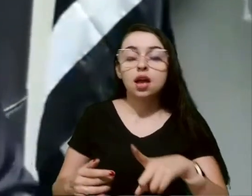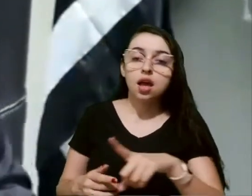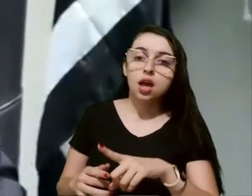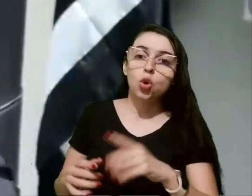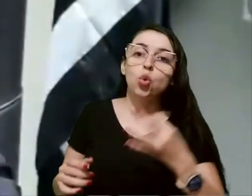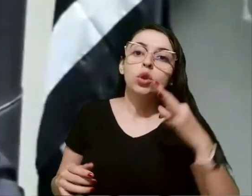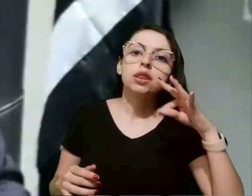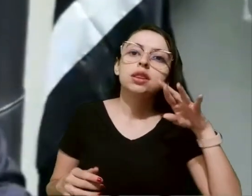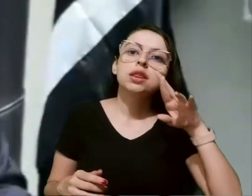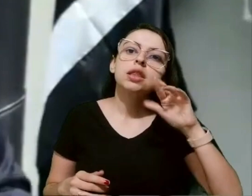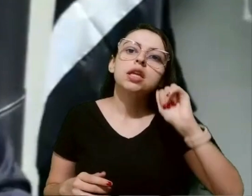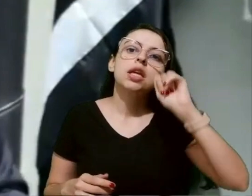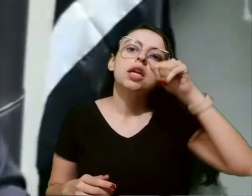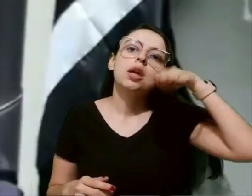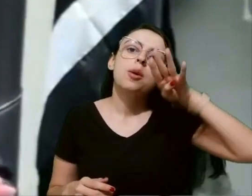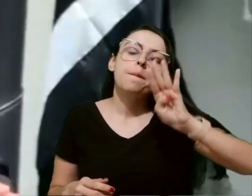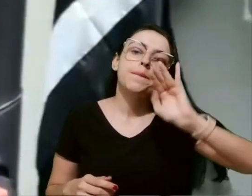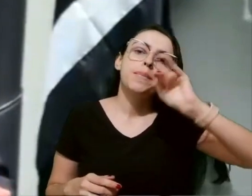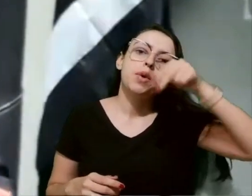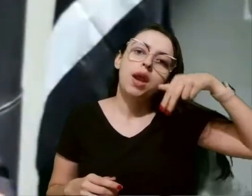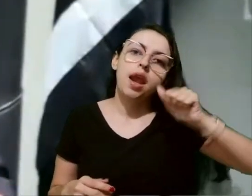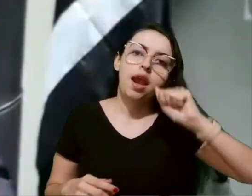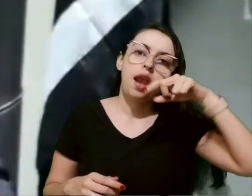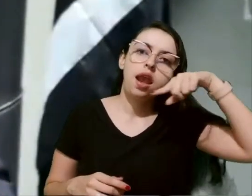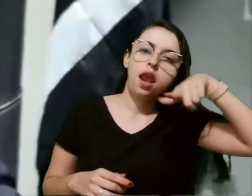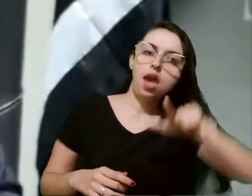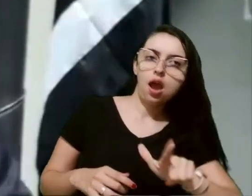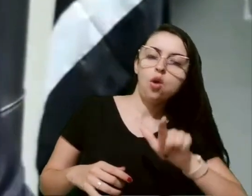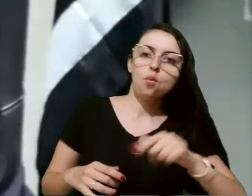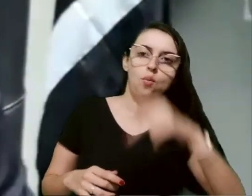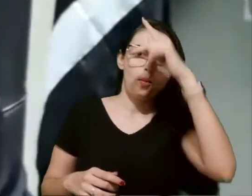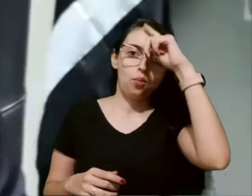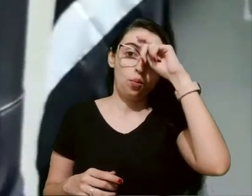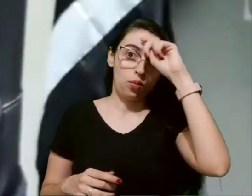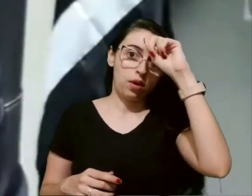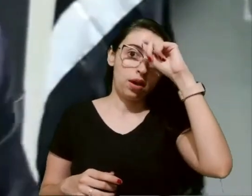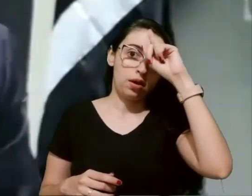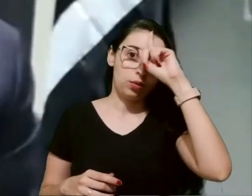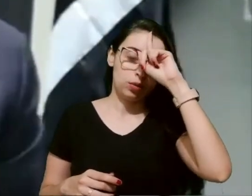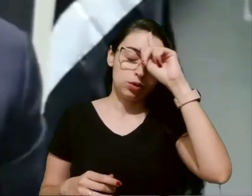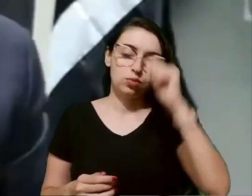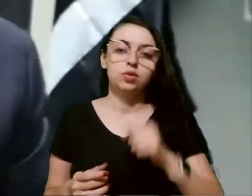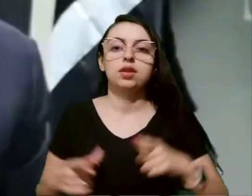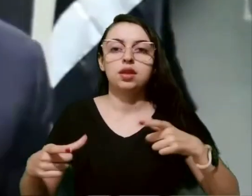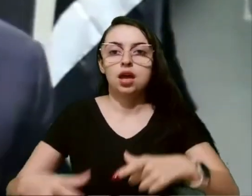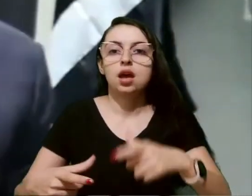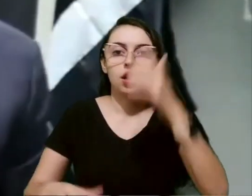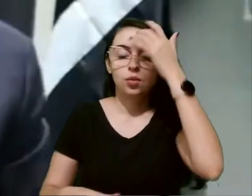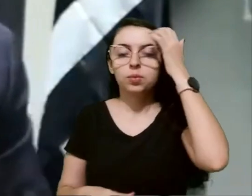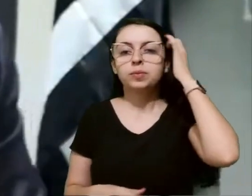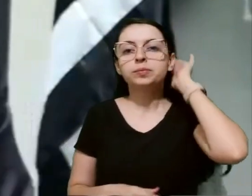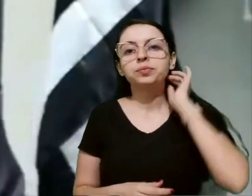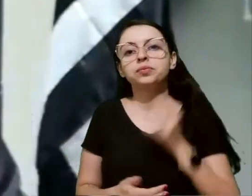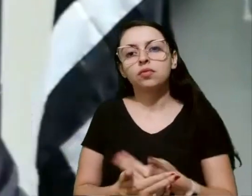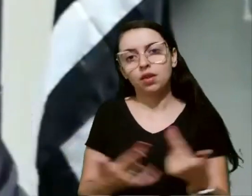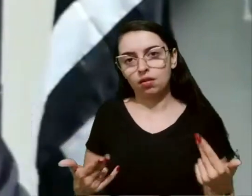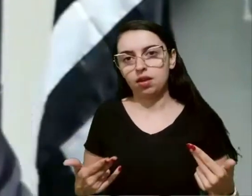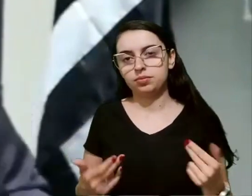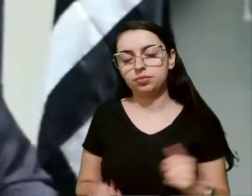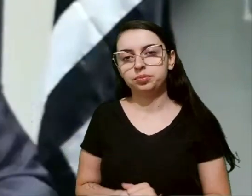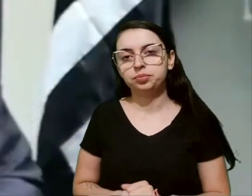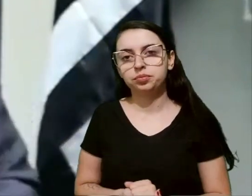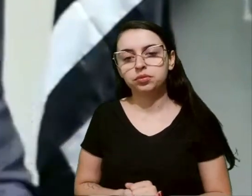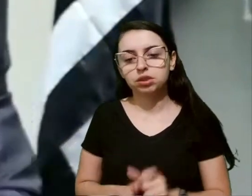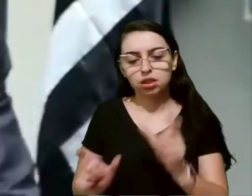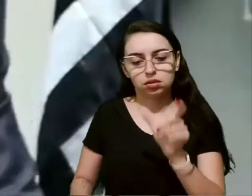são medicamentos que são desenhados para poder dar conta dessas doenças do convívio. Você tem endemias processuais, você tem epidemias processuais.